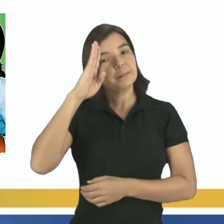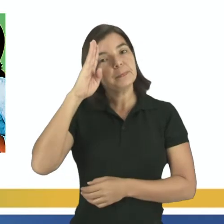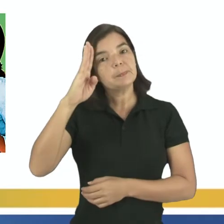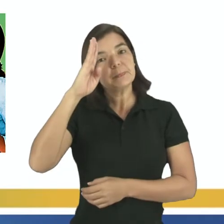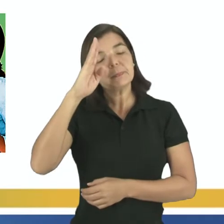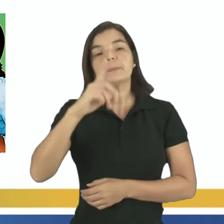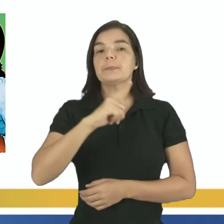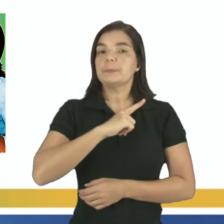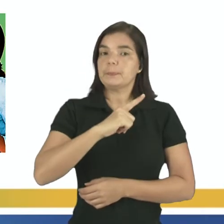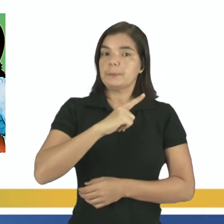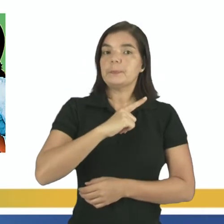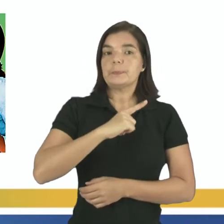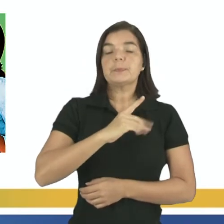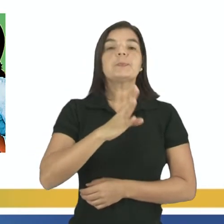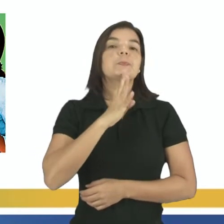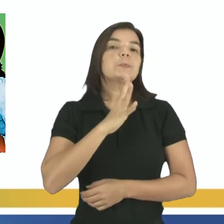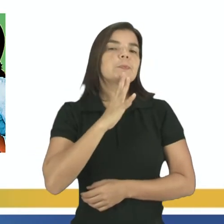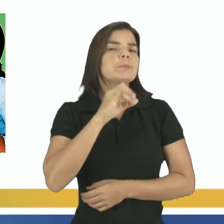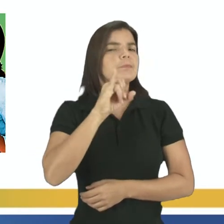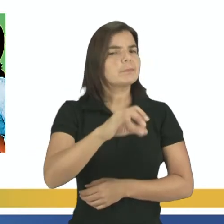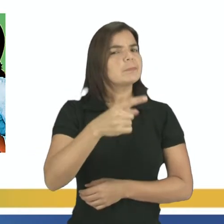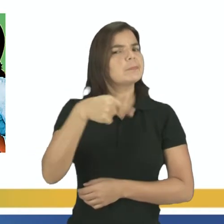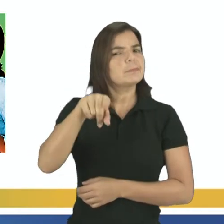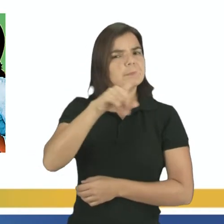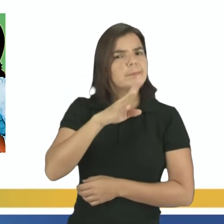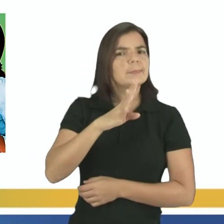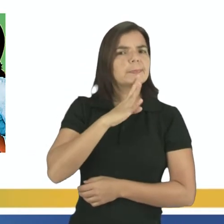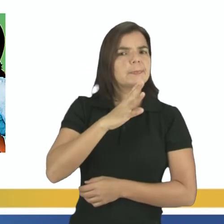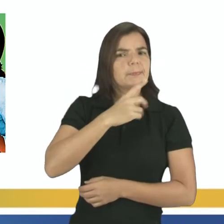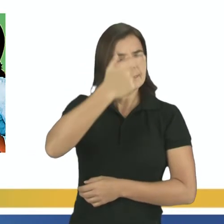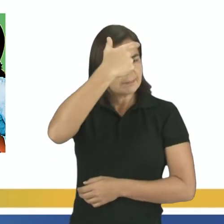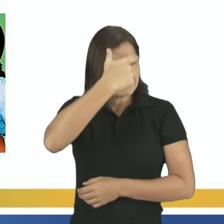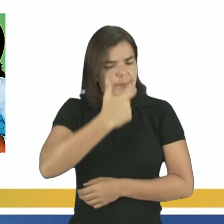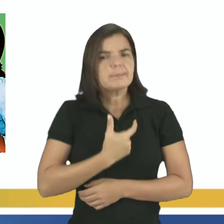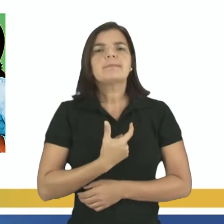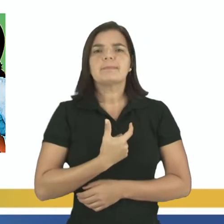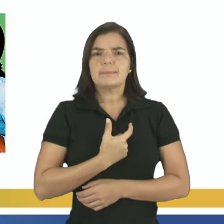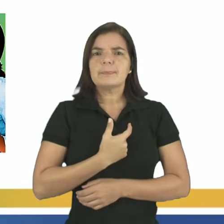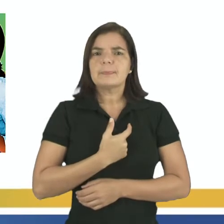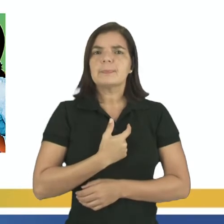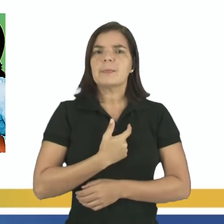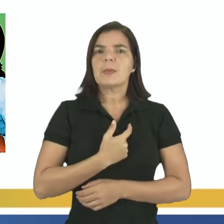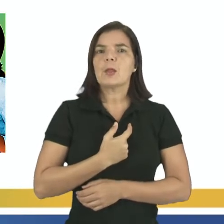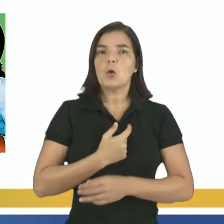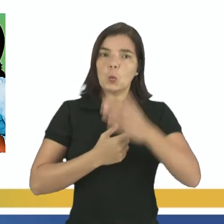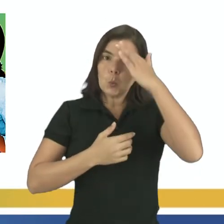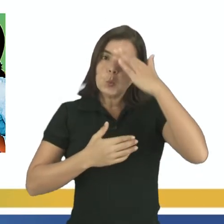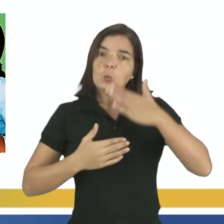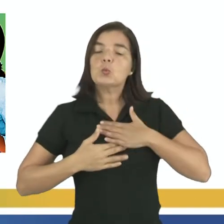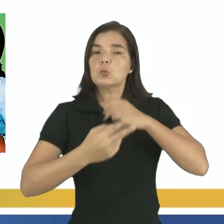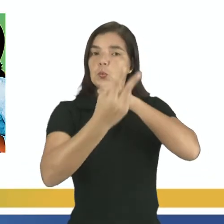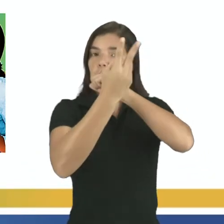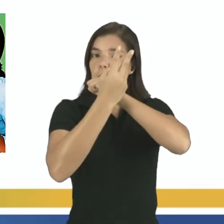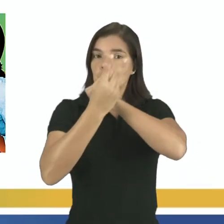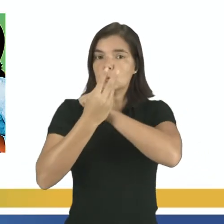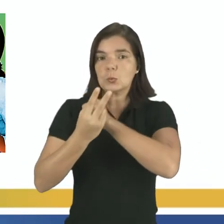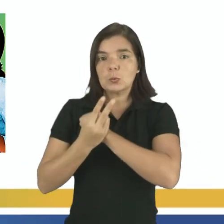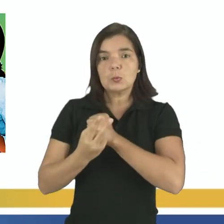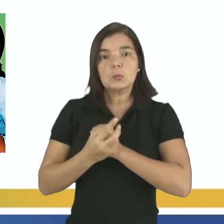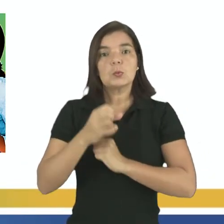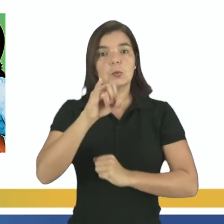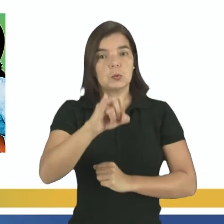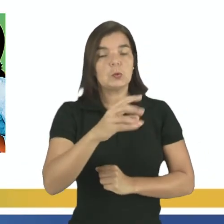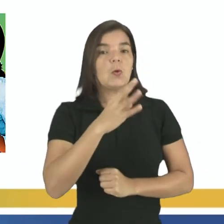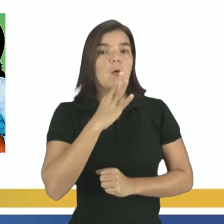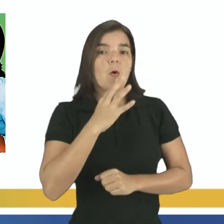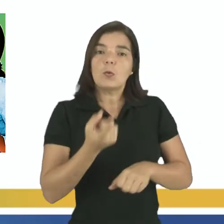Principalmente ter conhecimento, se você conhece o seu sistema reprodutor, se você conhece os cuidados, se você conhece